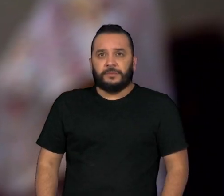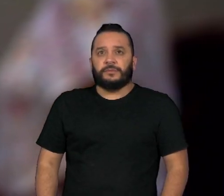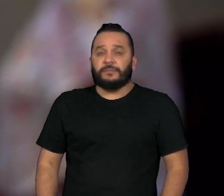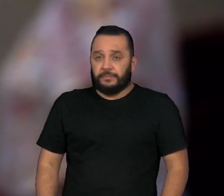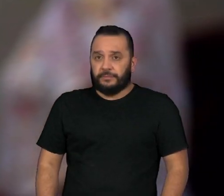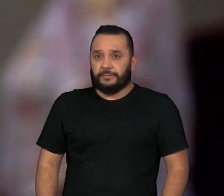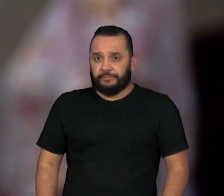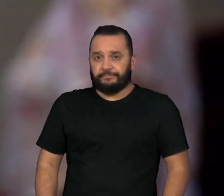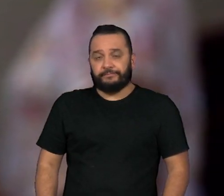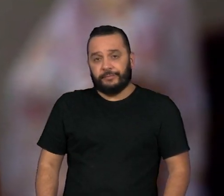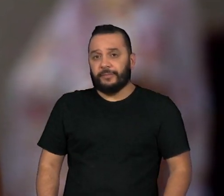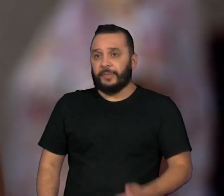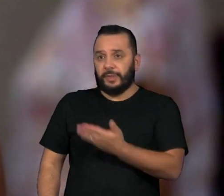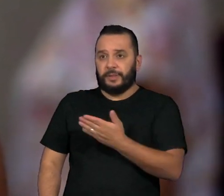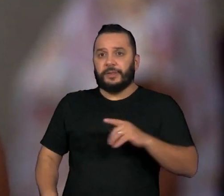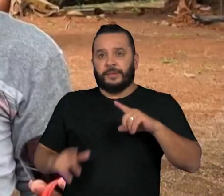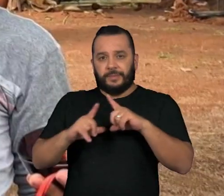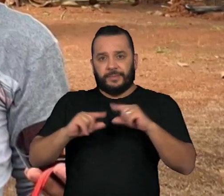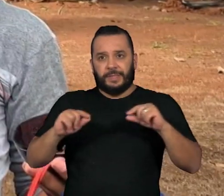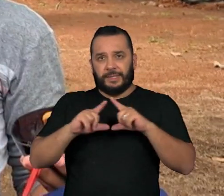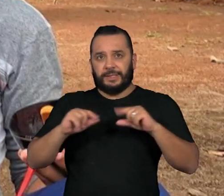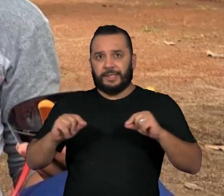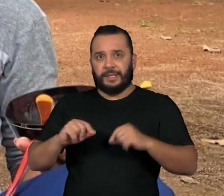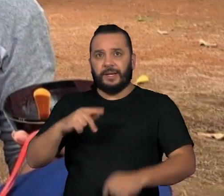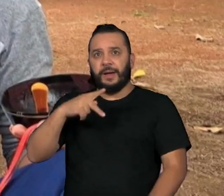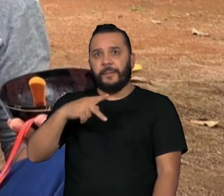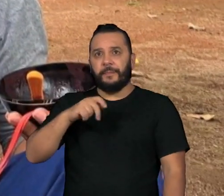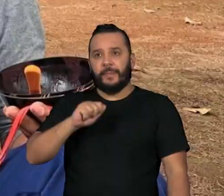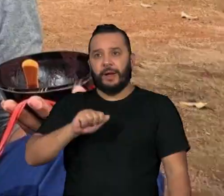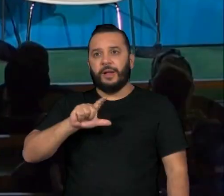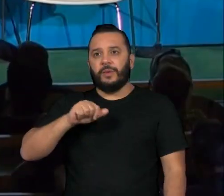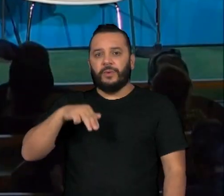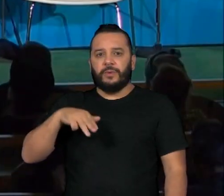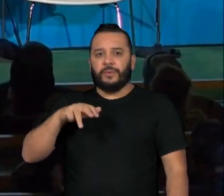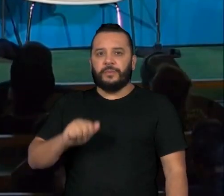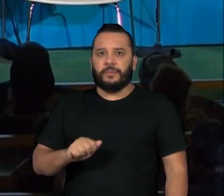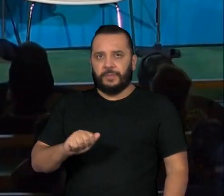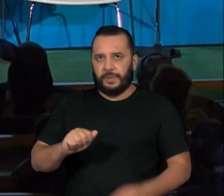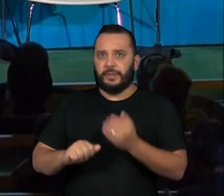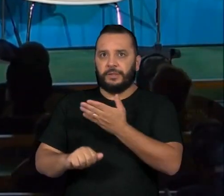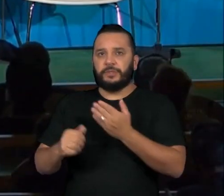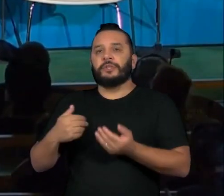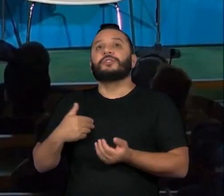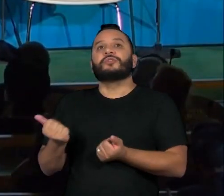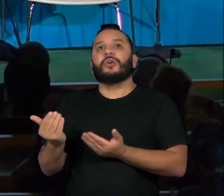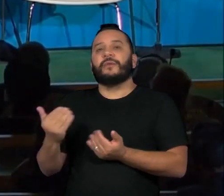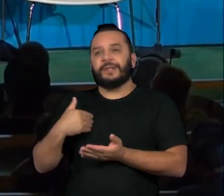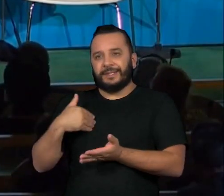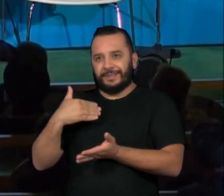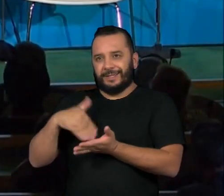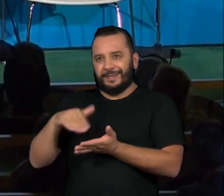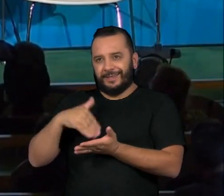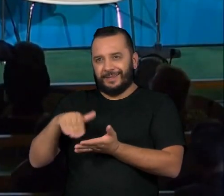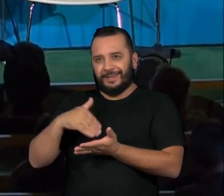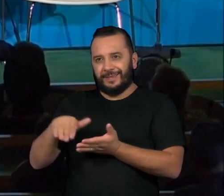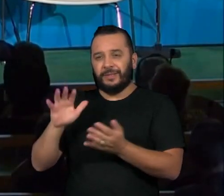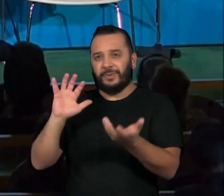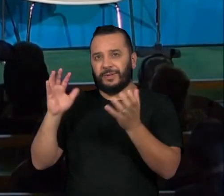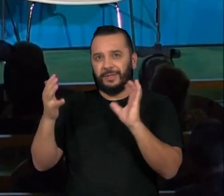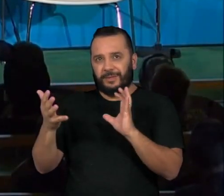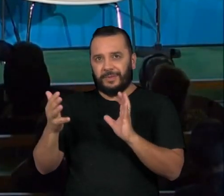A brasiliense Paloma Costa, uma das jovens conselheiras em clima do secretário-geral da ONU, Antônio